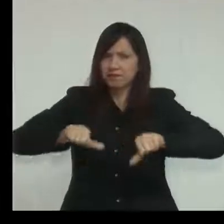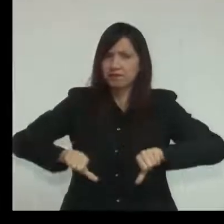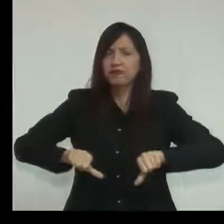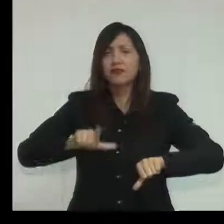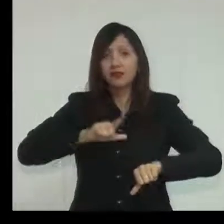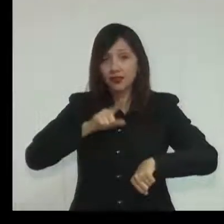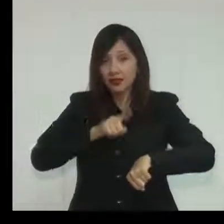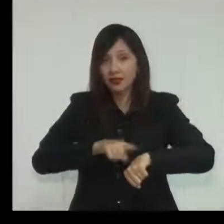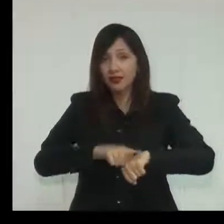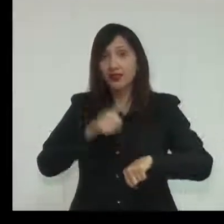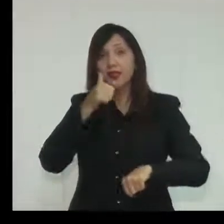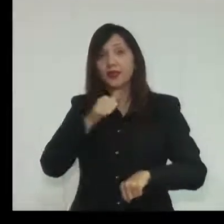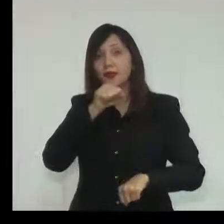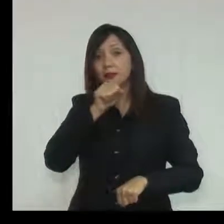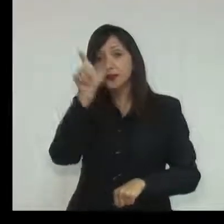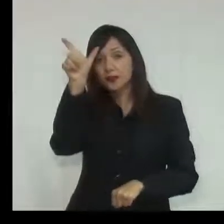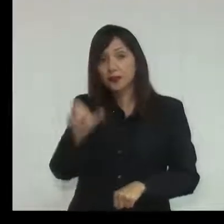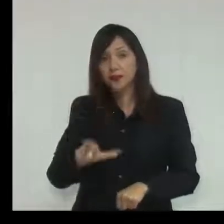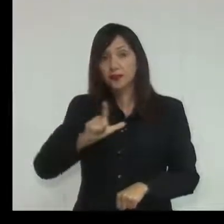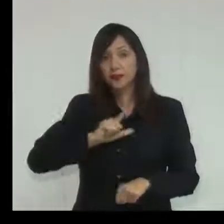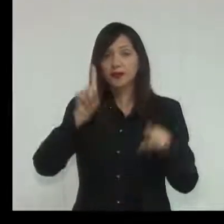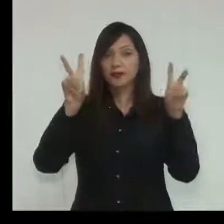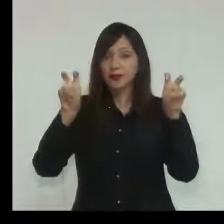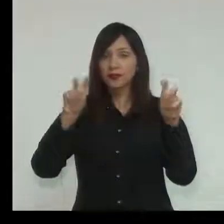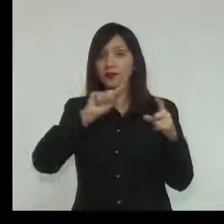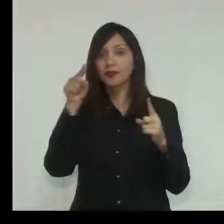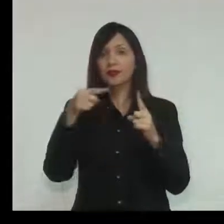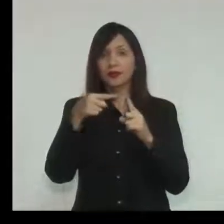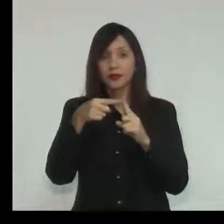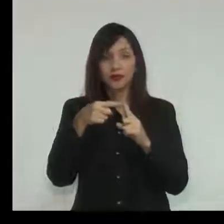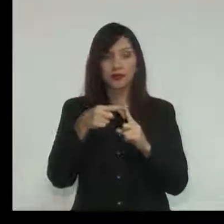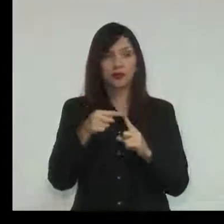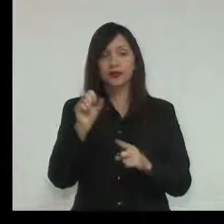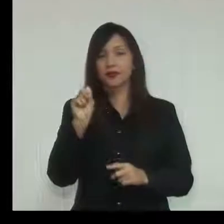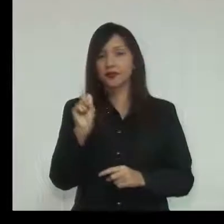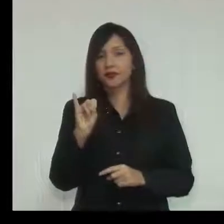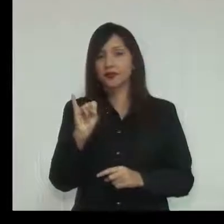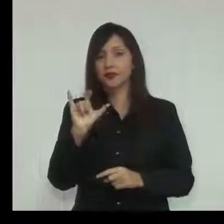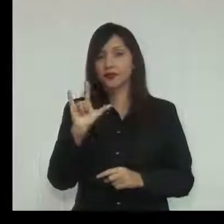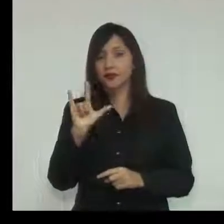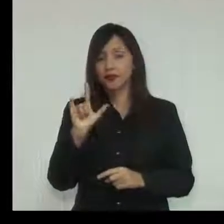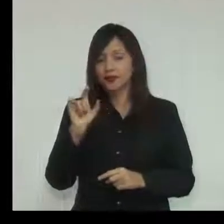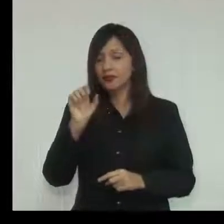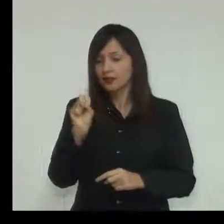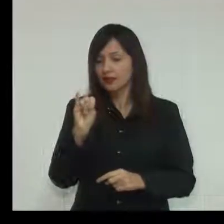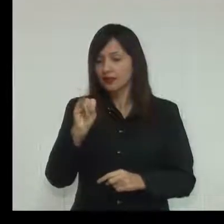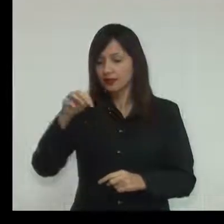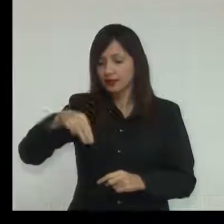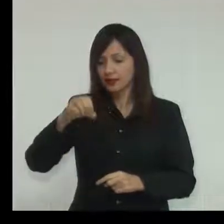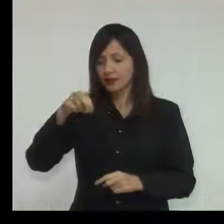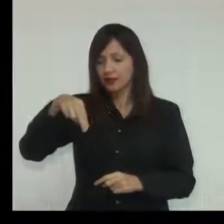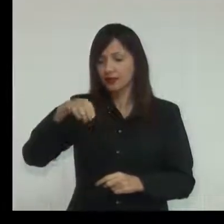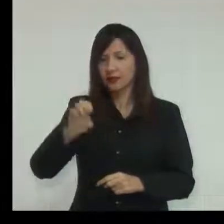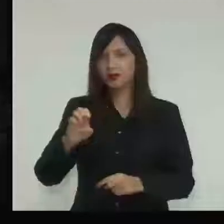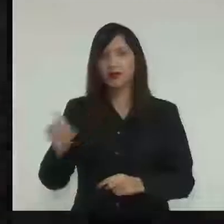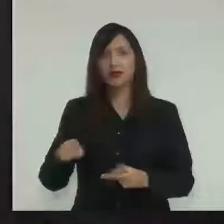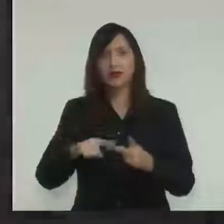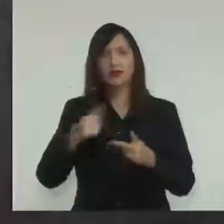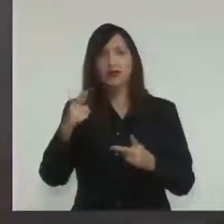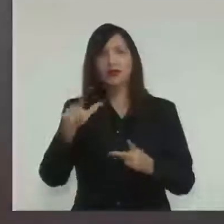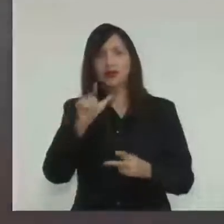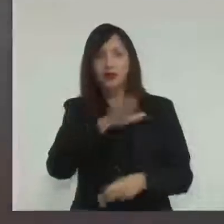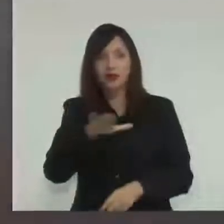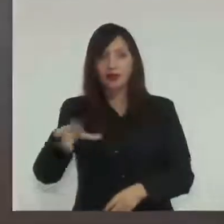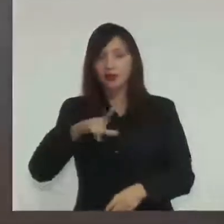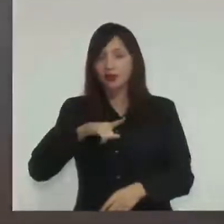com uma questão muito objetiva, né? Tá a Simone Dimas e outras mães colocando uma questão que é o seguinte: